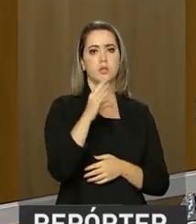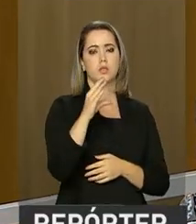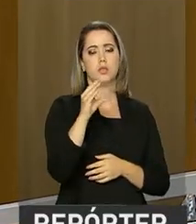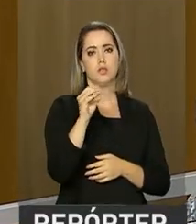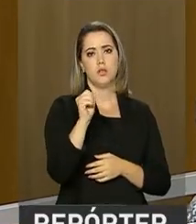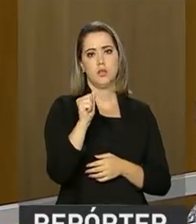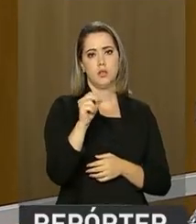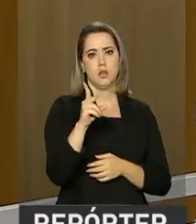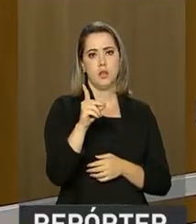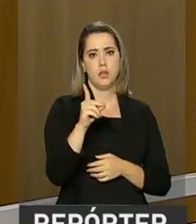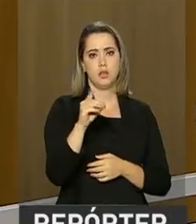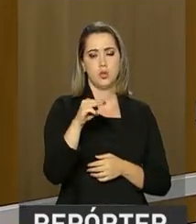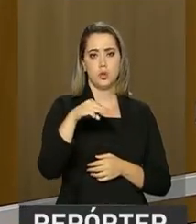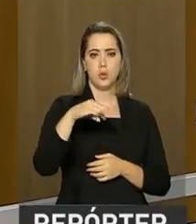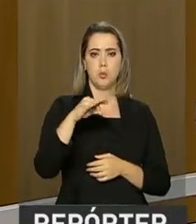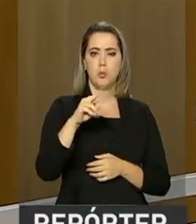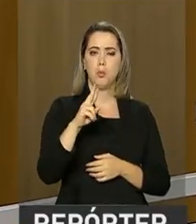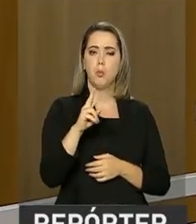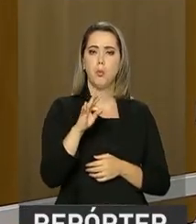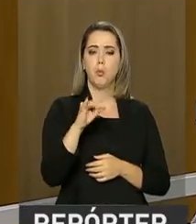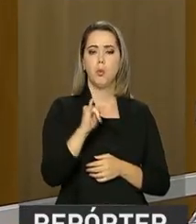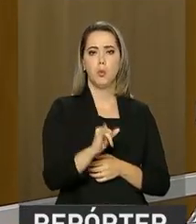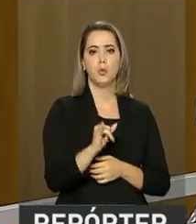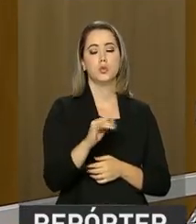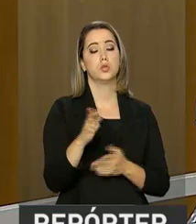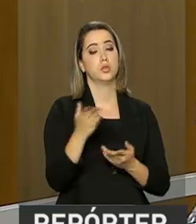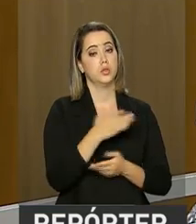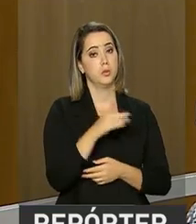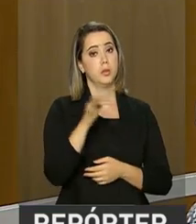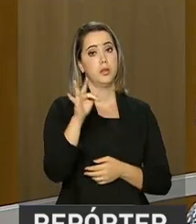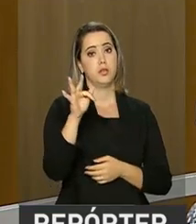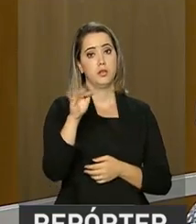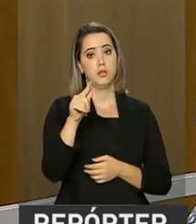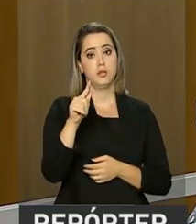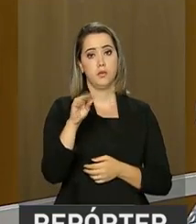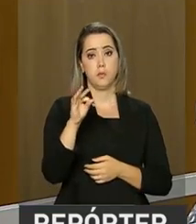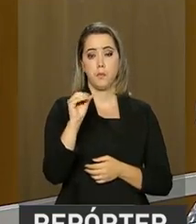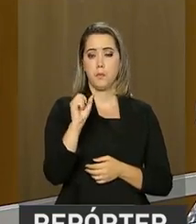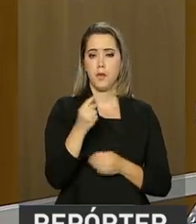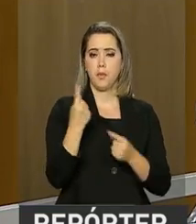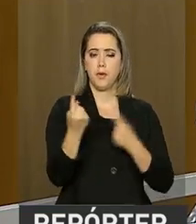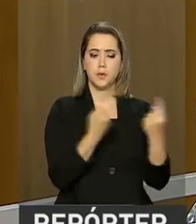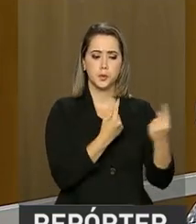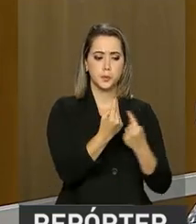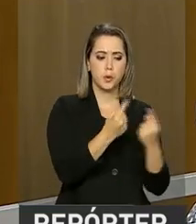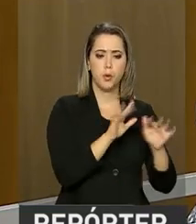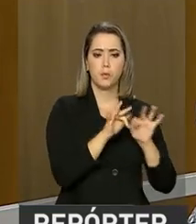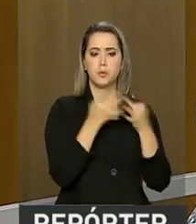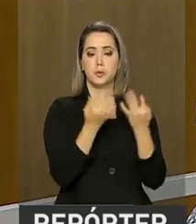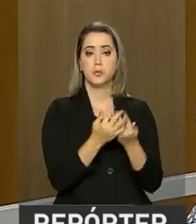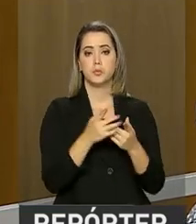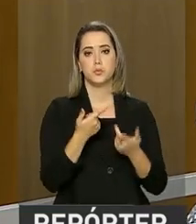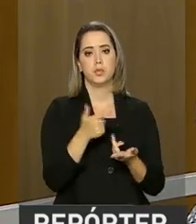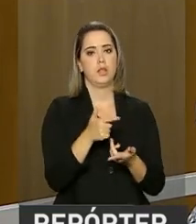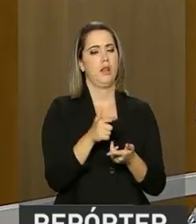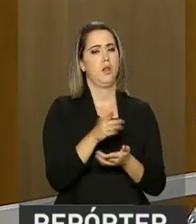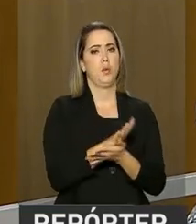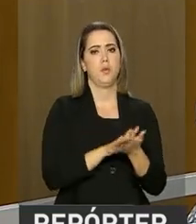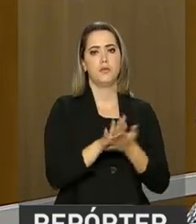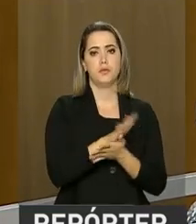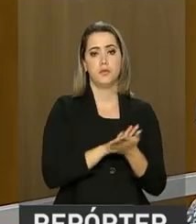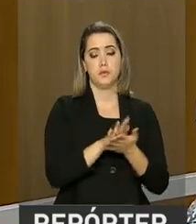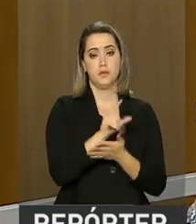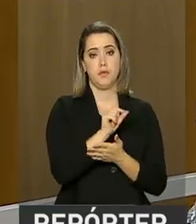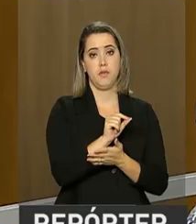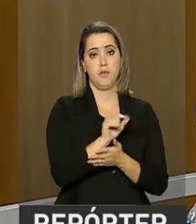CADMUT, não é? Nós temos o do FGTS também, para verificar a situação daquelas famílias. Nenhuma família que já